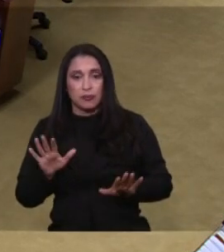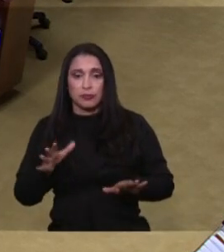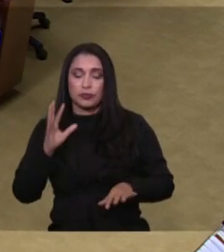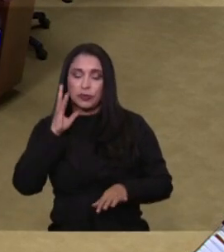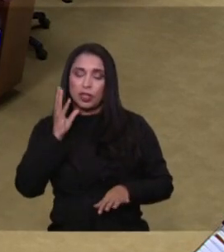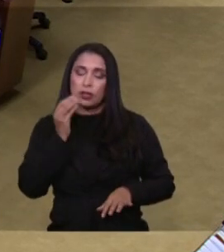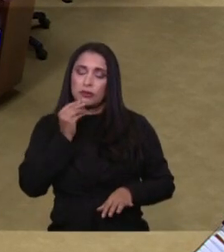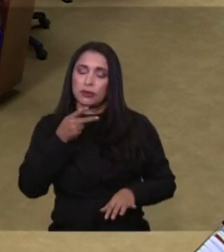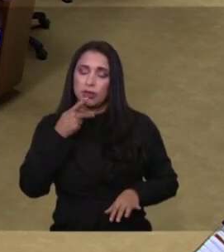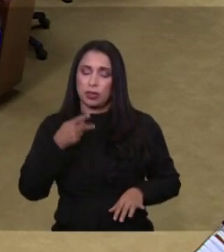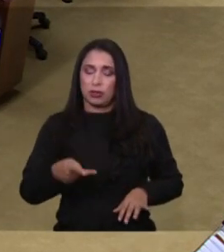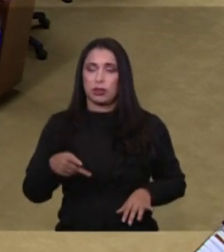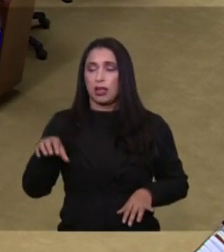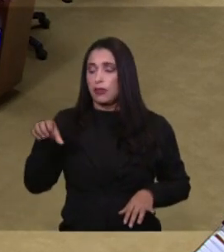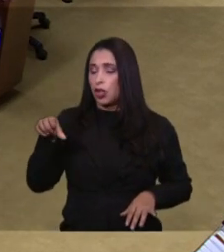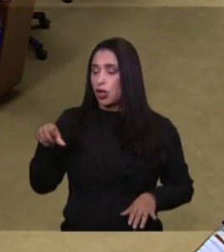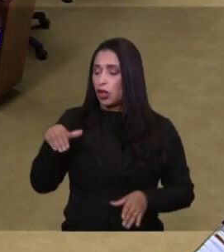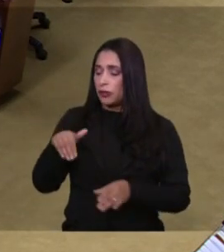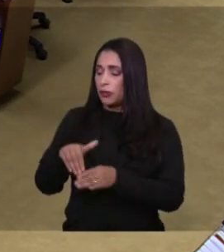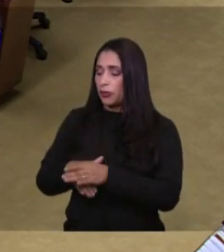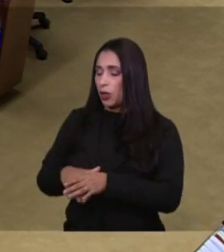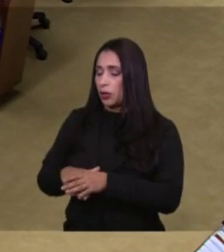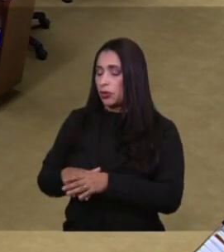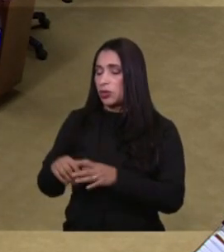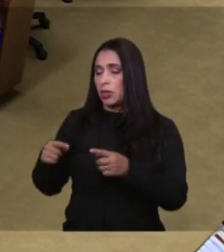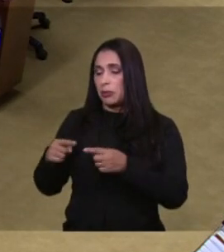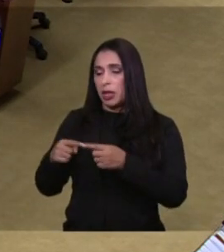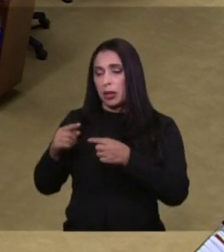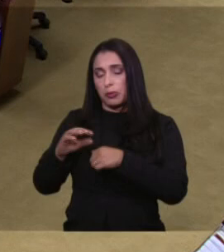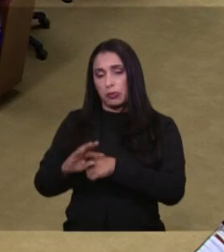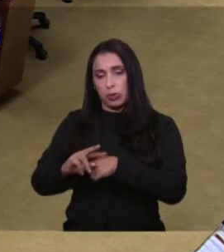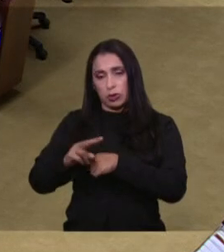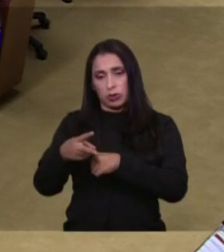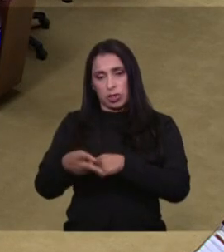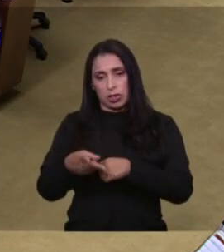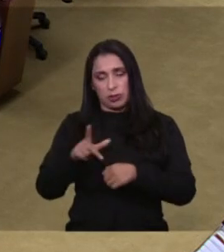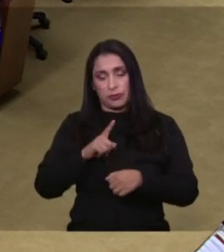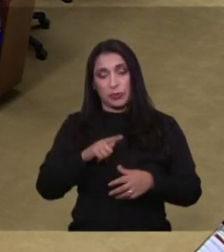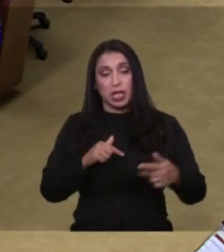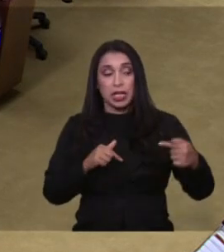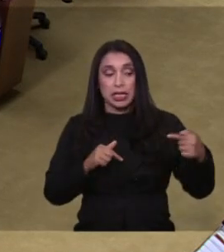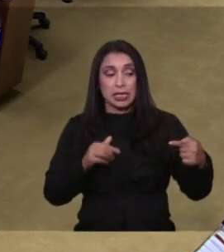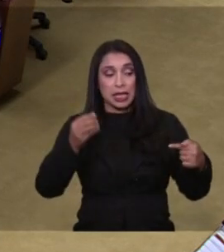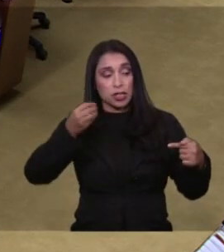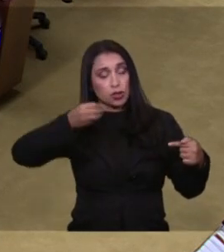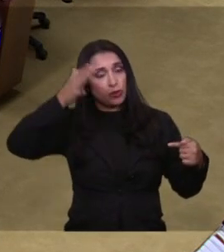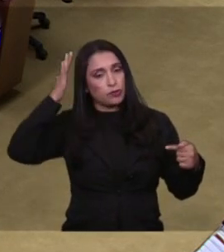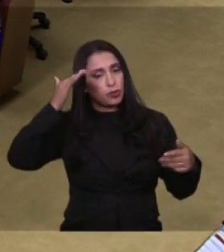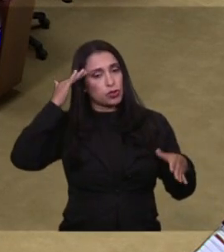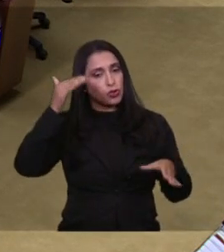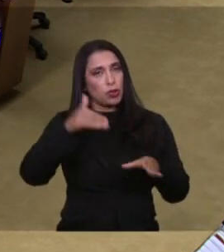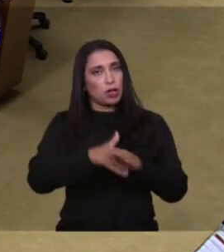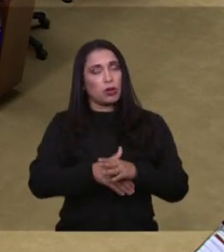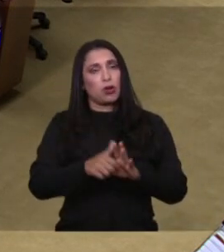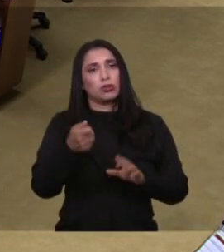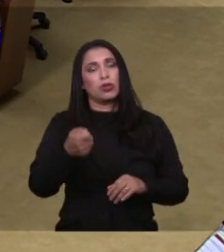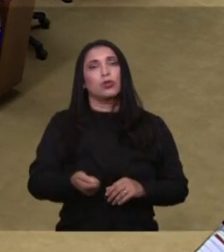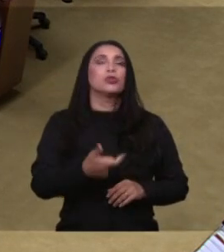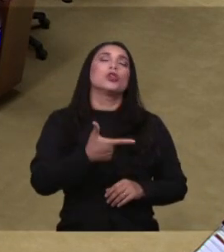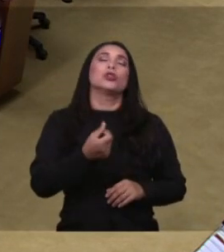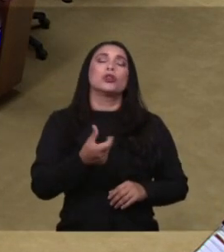modulação, 7 na linha do ministro Luiz Fux. no acórdão de